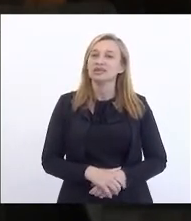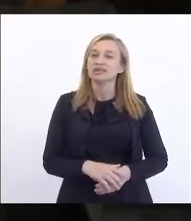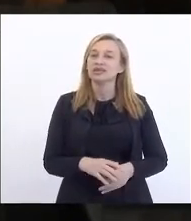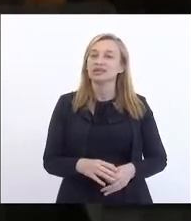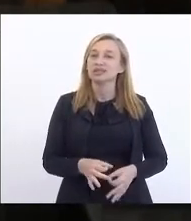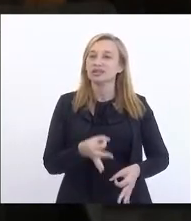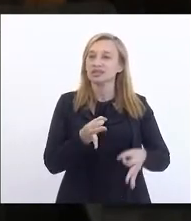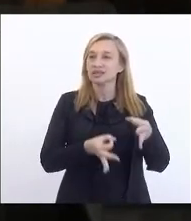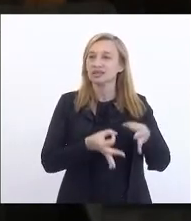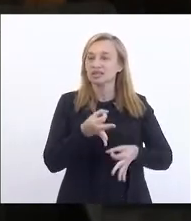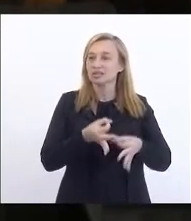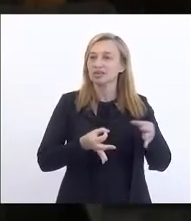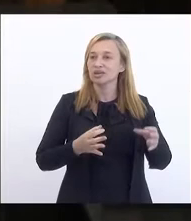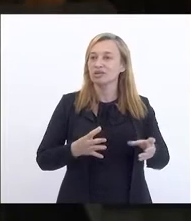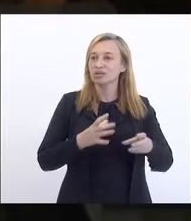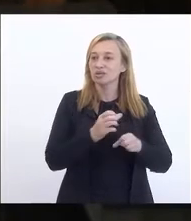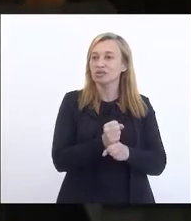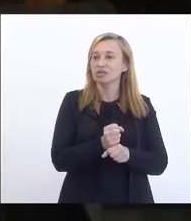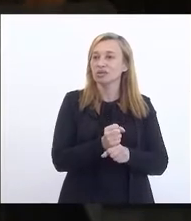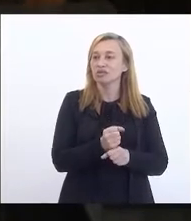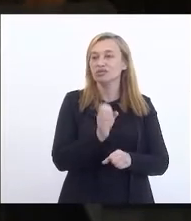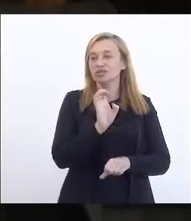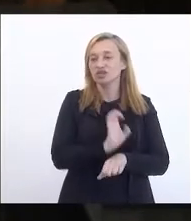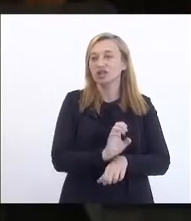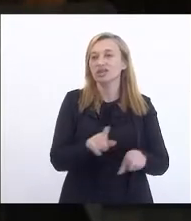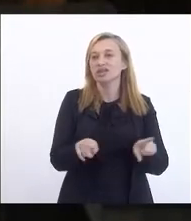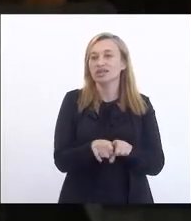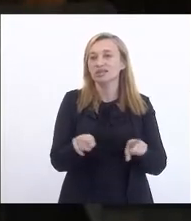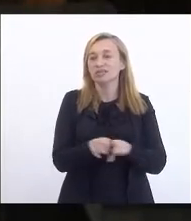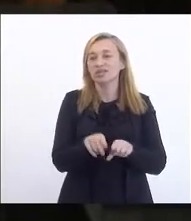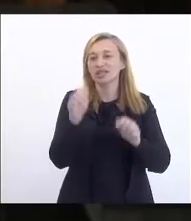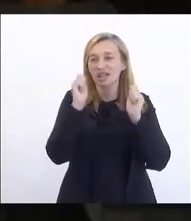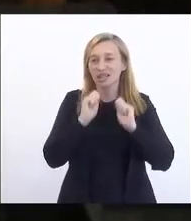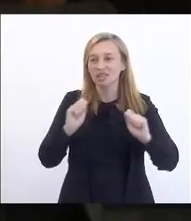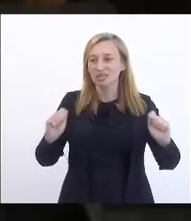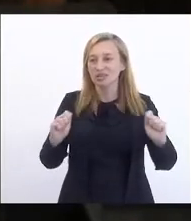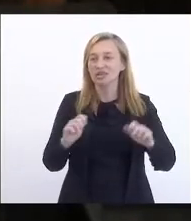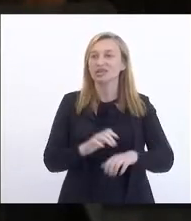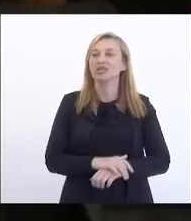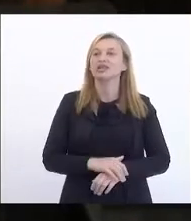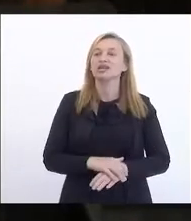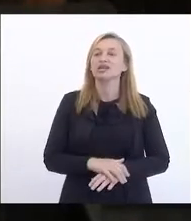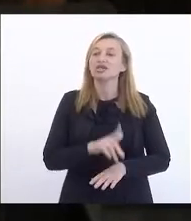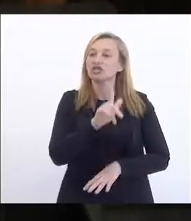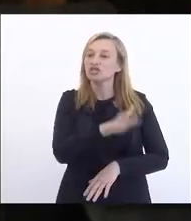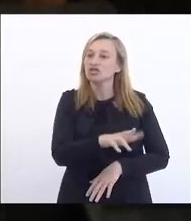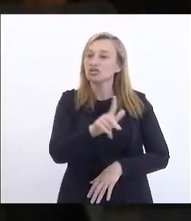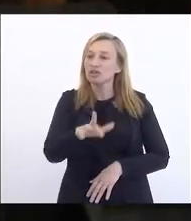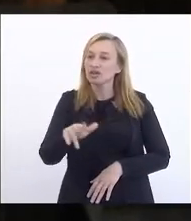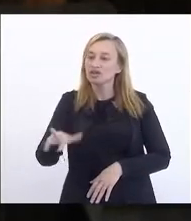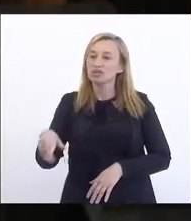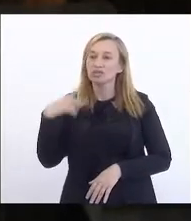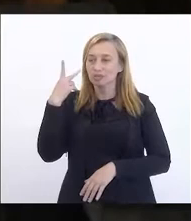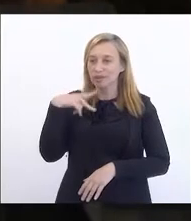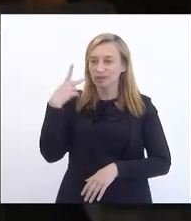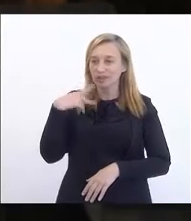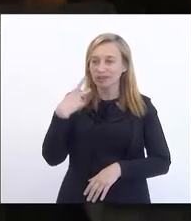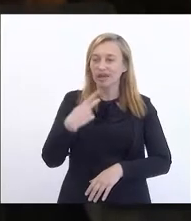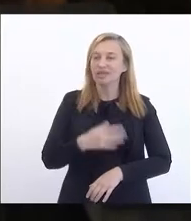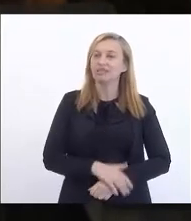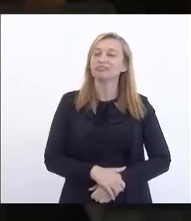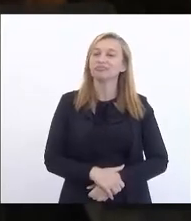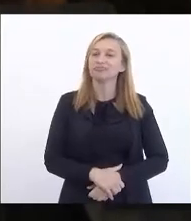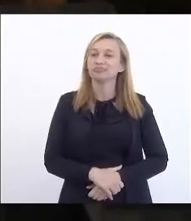Contas do Estado e da assessoria de diversos parlamentares,